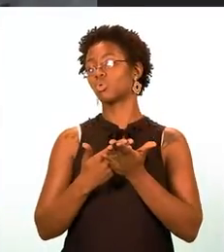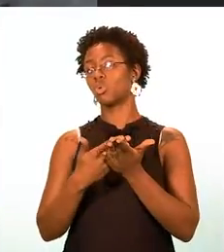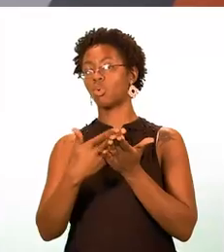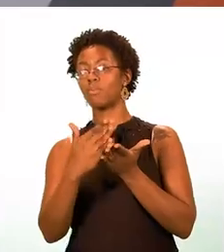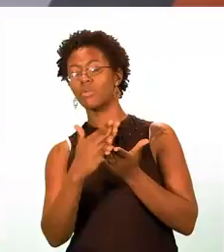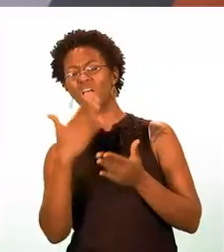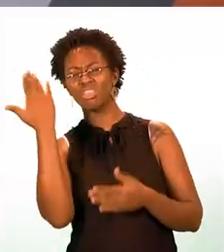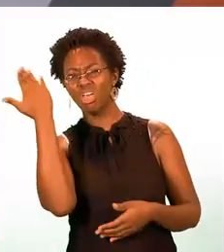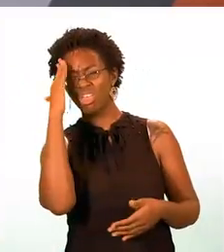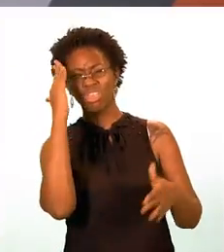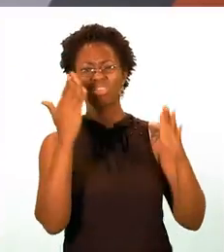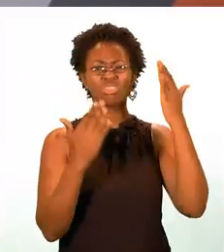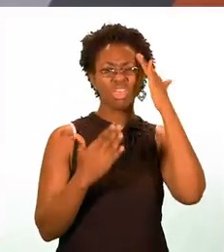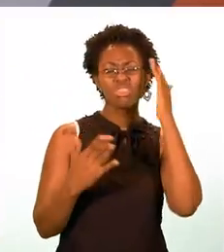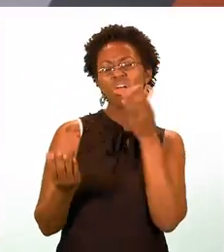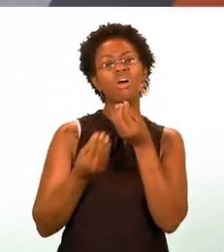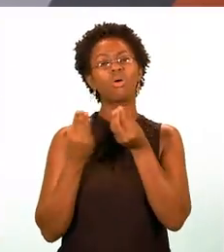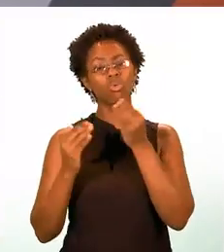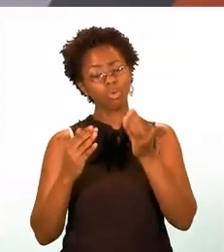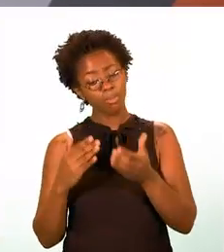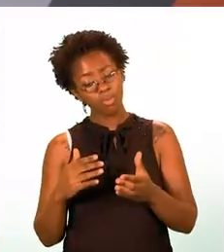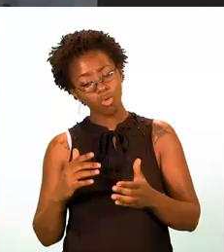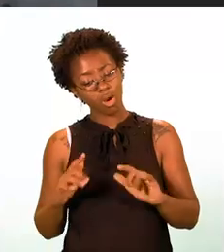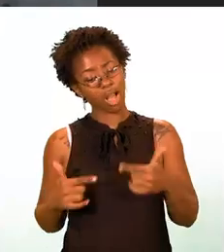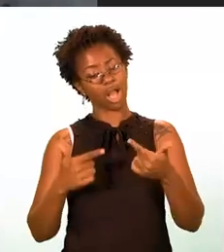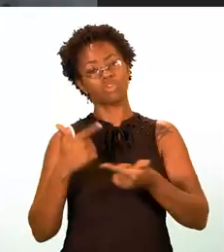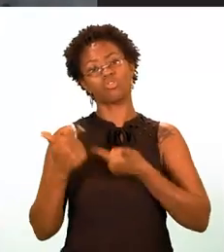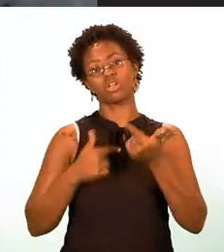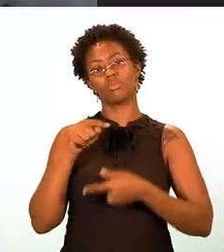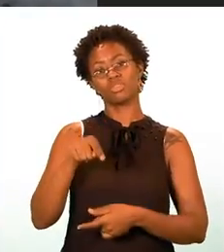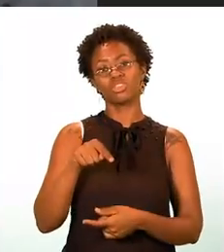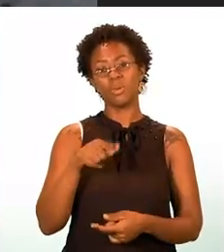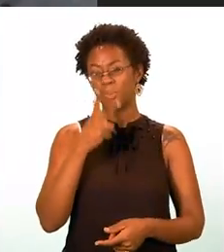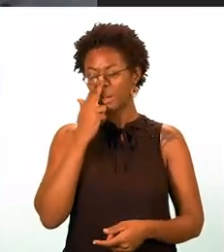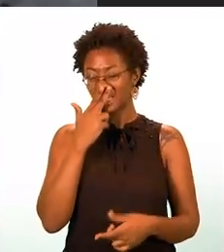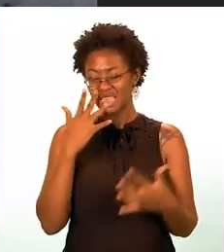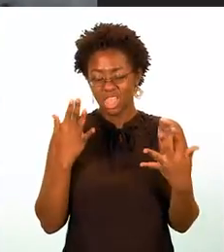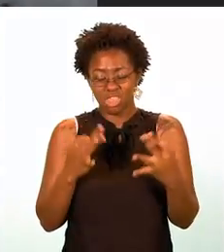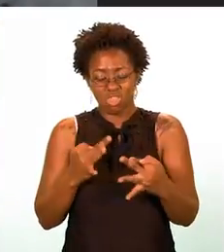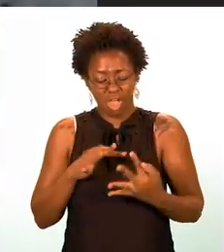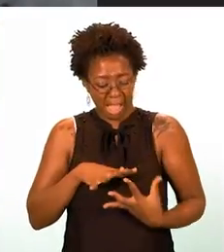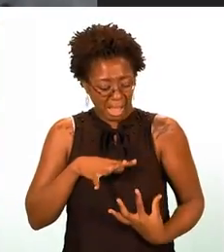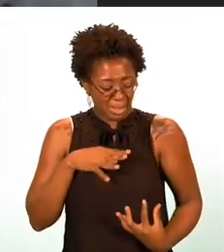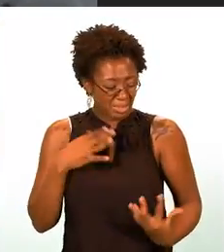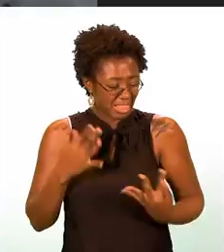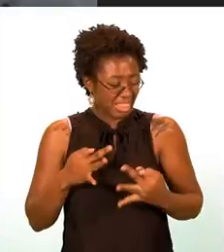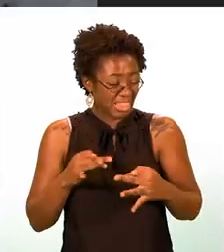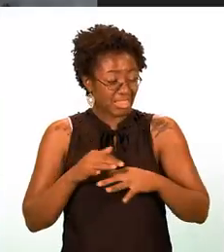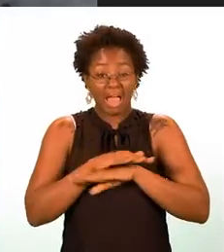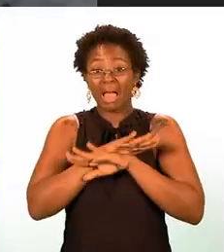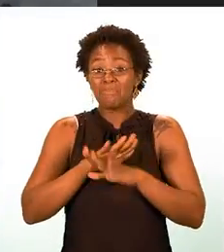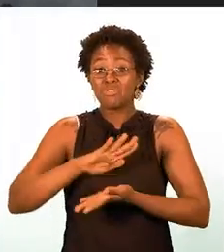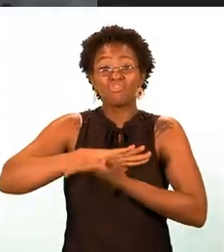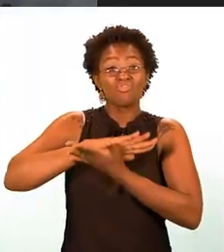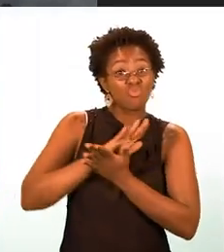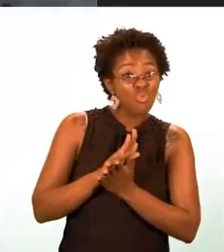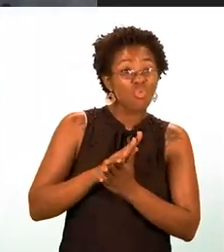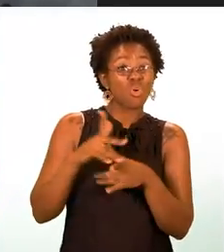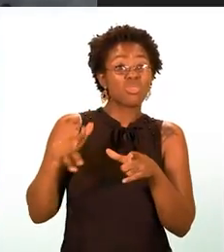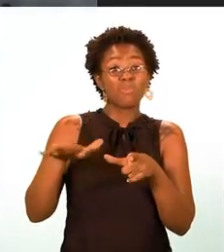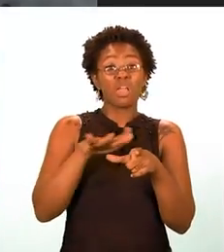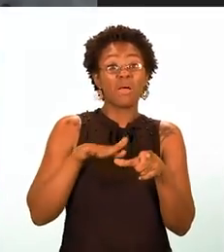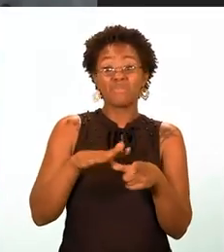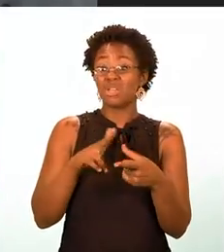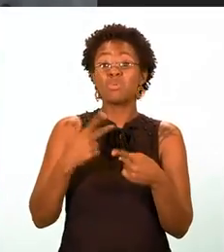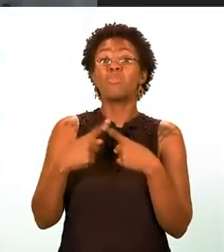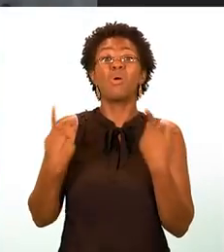você começa a entender como é que funciona tudo isso, te dá uma dor na alma de falar, meu Deus, eu estou acabando com a natureza por causa